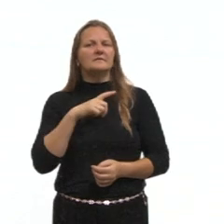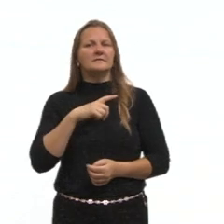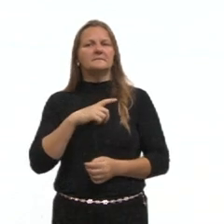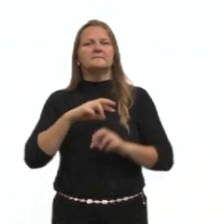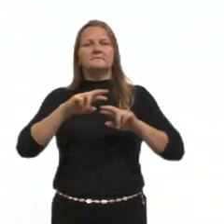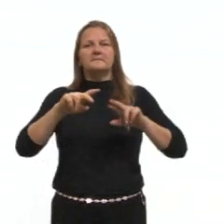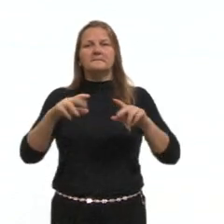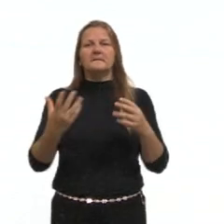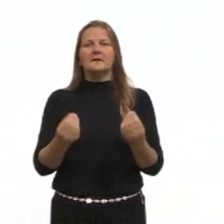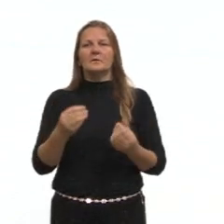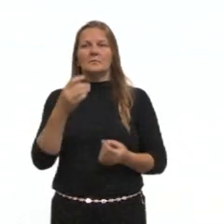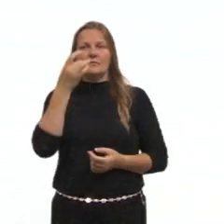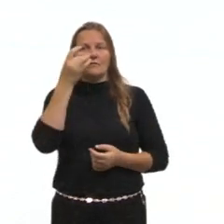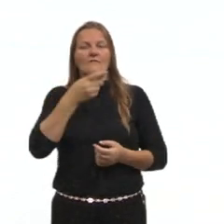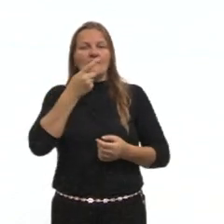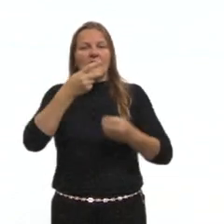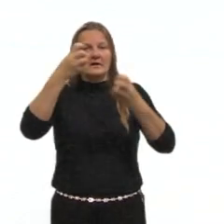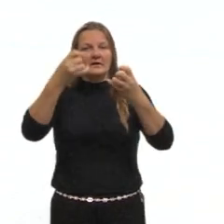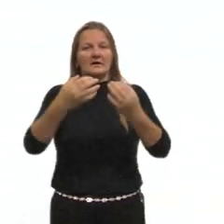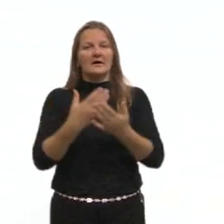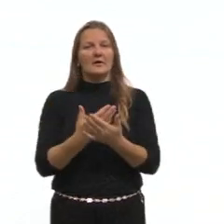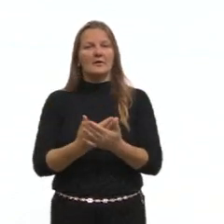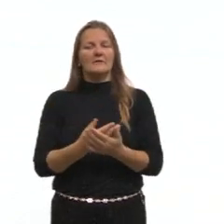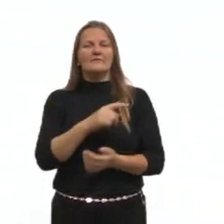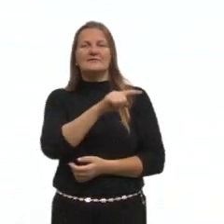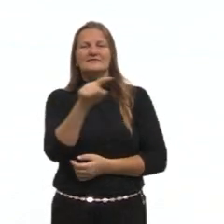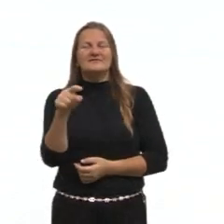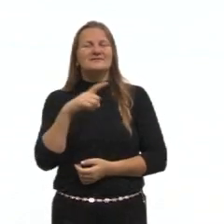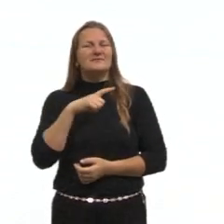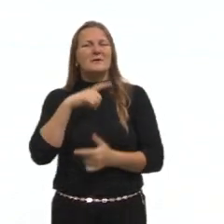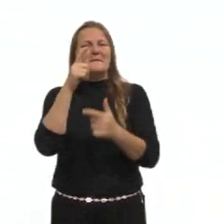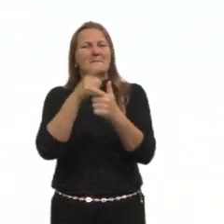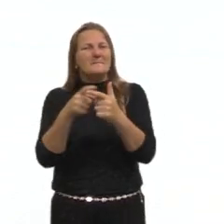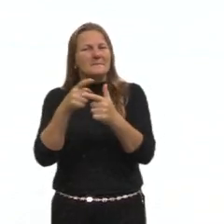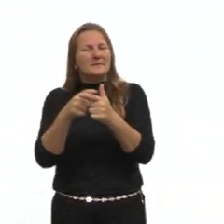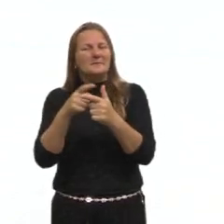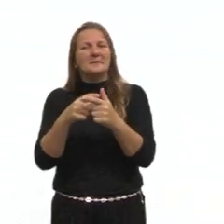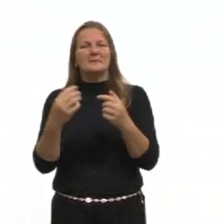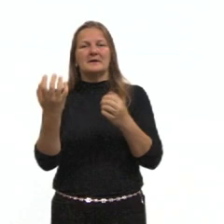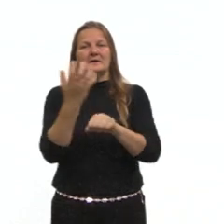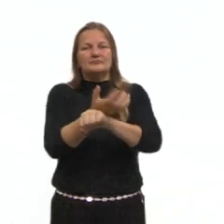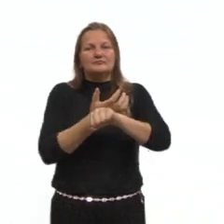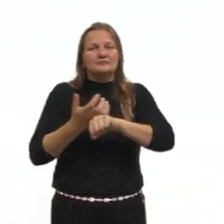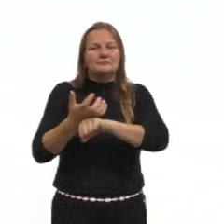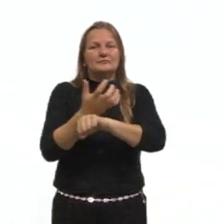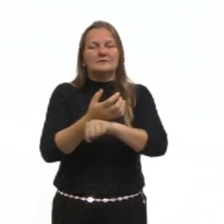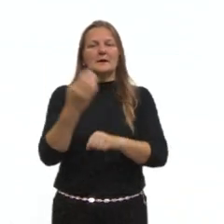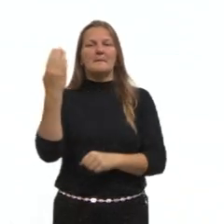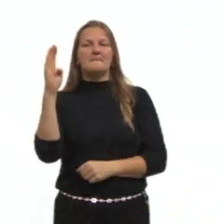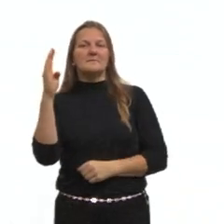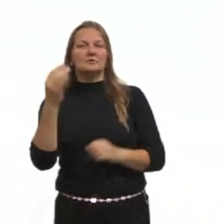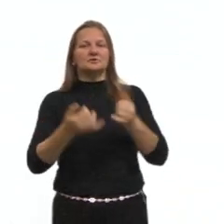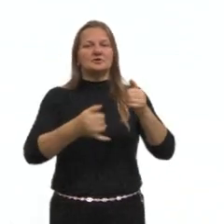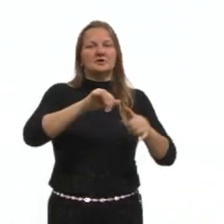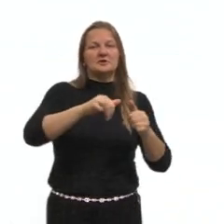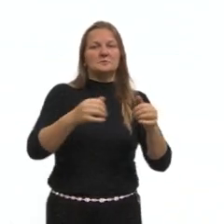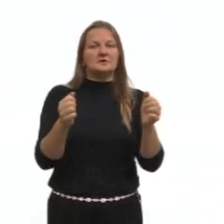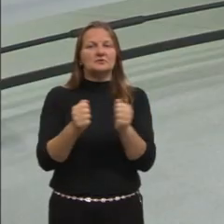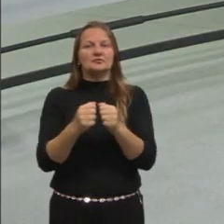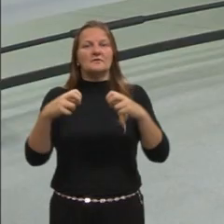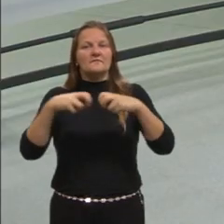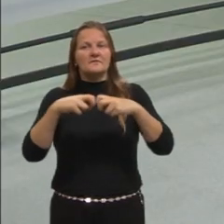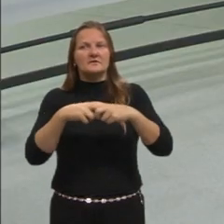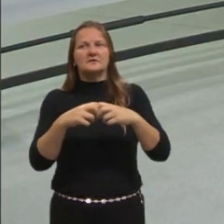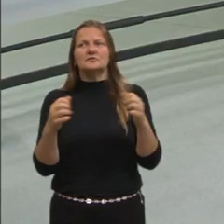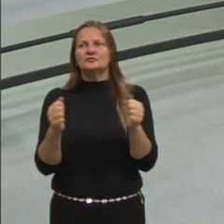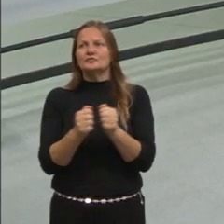né como eu já falo na minhas aulas vocês vão ver muita essa interdisciplinar da biologia química física